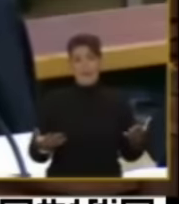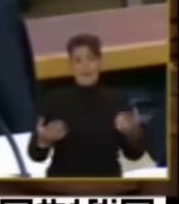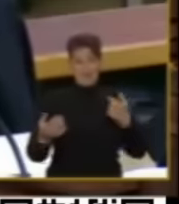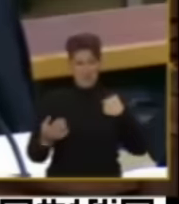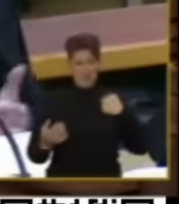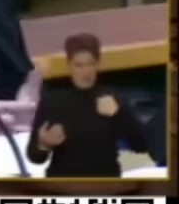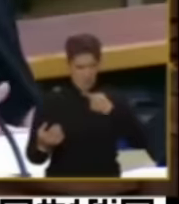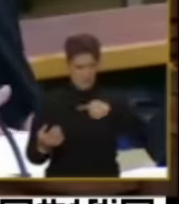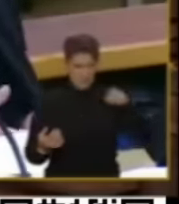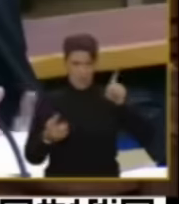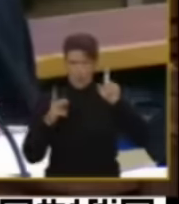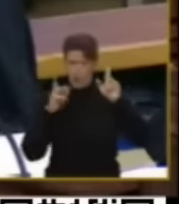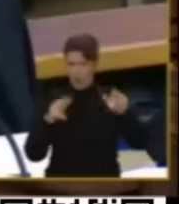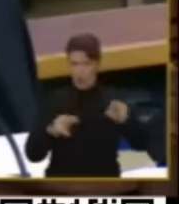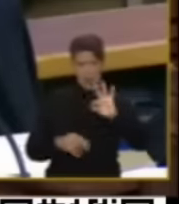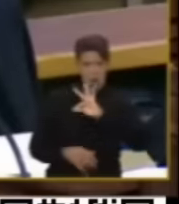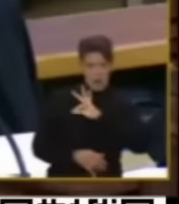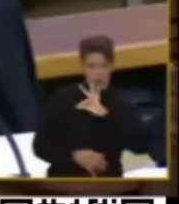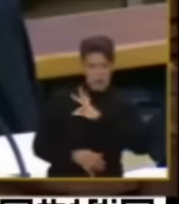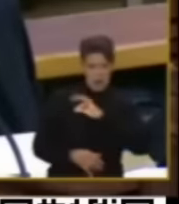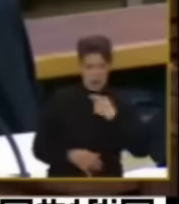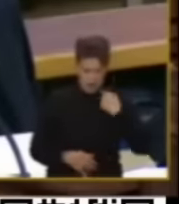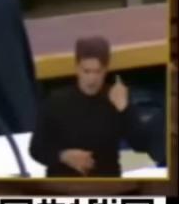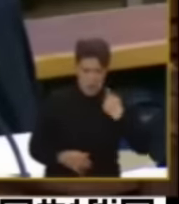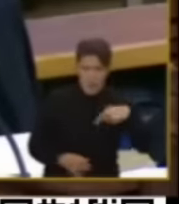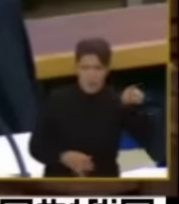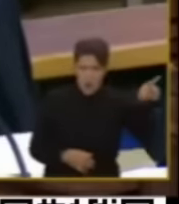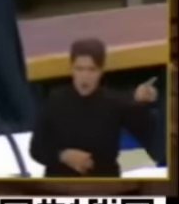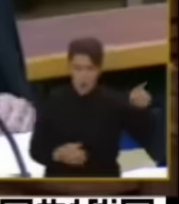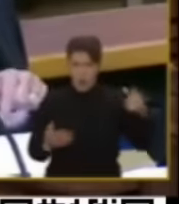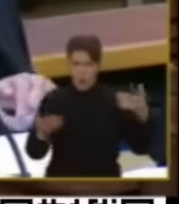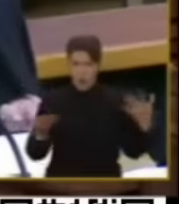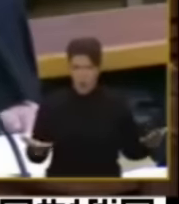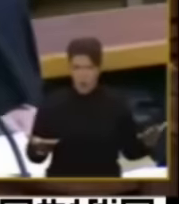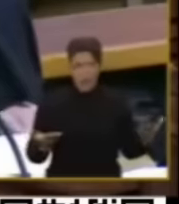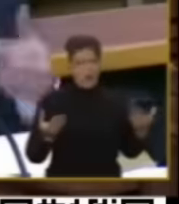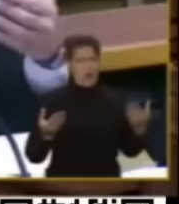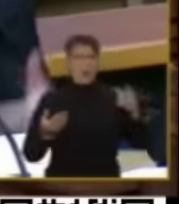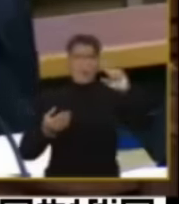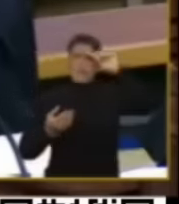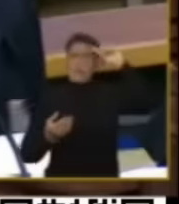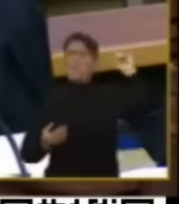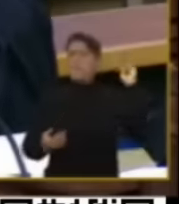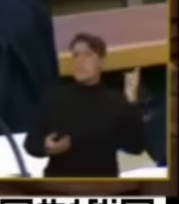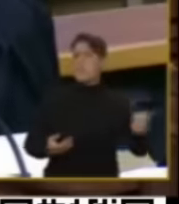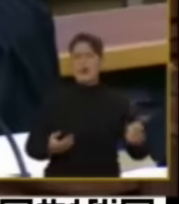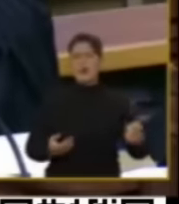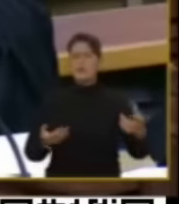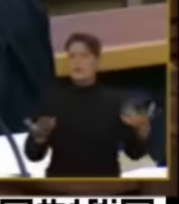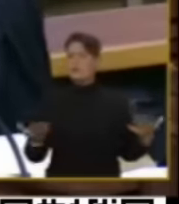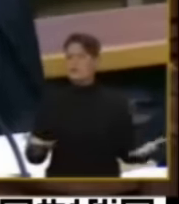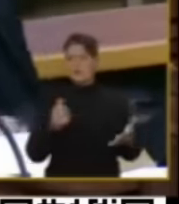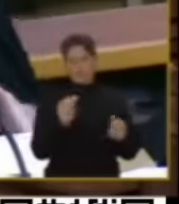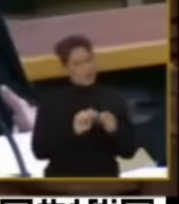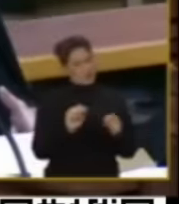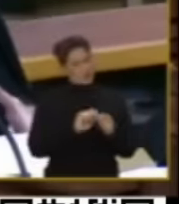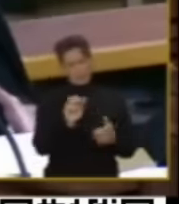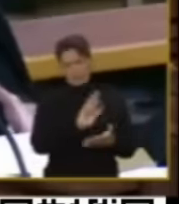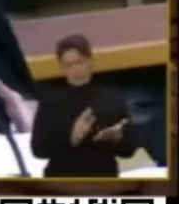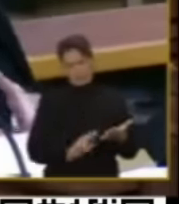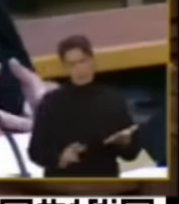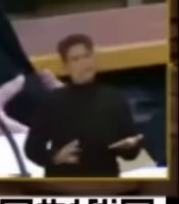ontem, quando a matéria saiu, o ministro Barroso ele tem uma frase que eu acho sensacional. Não vi nenhuma ilegalidade gritante.